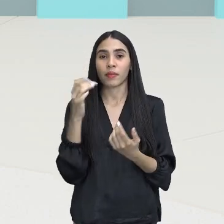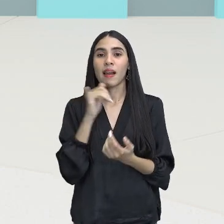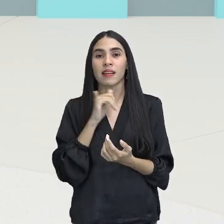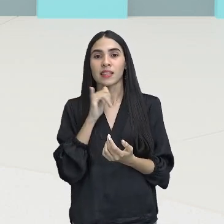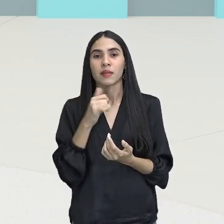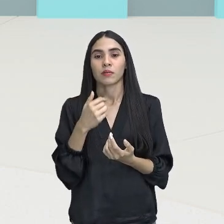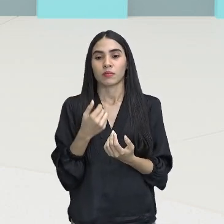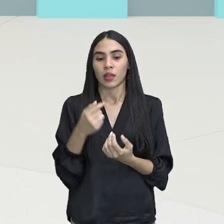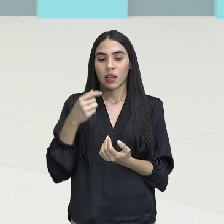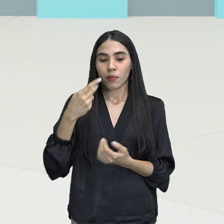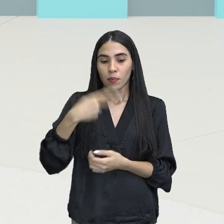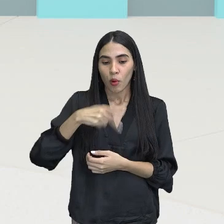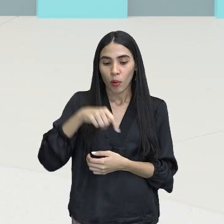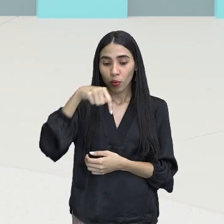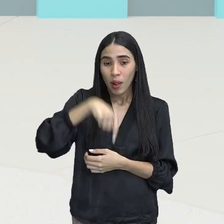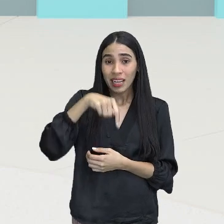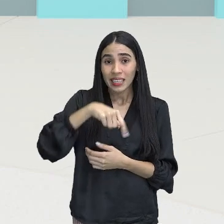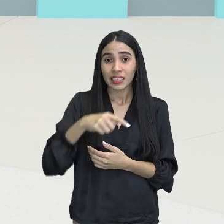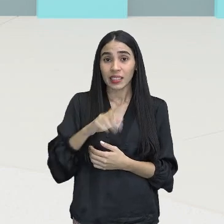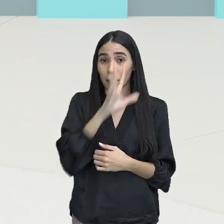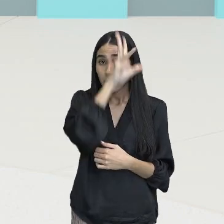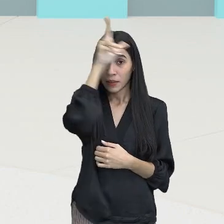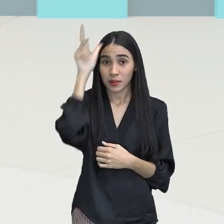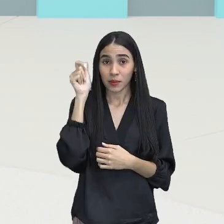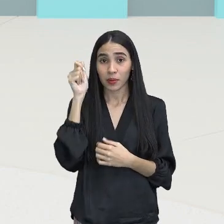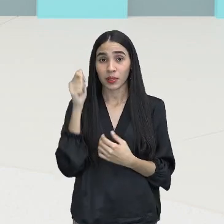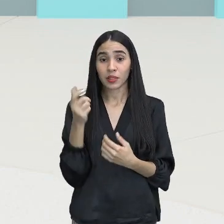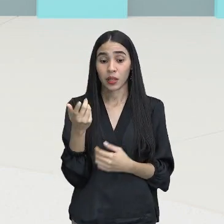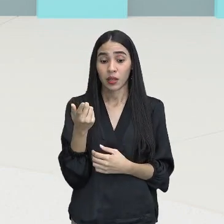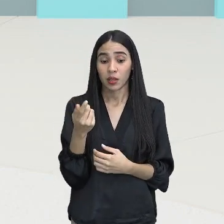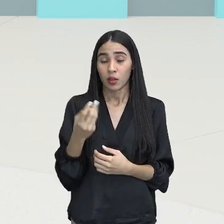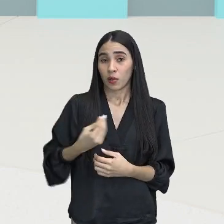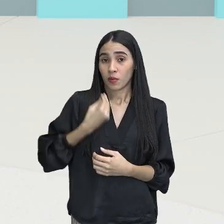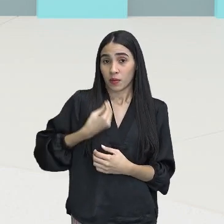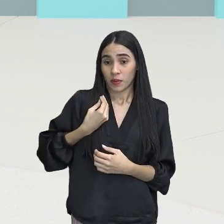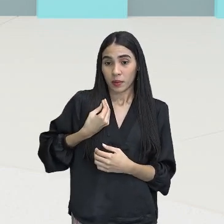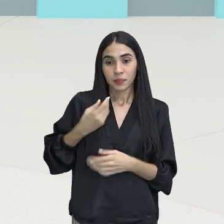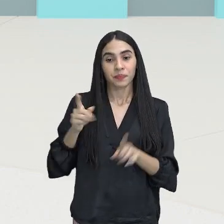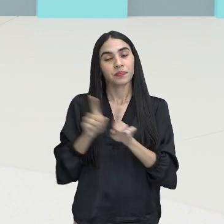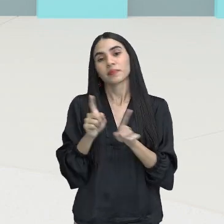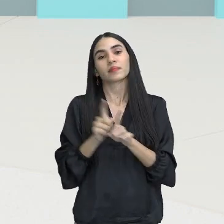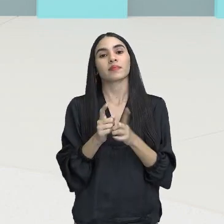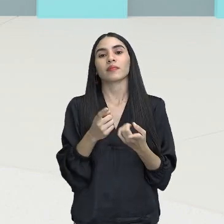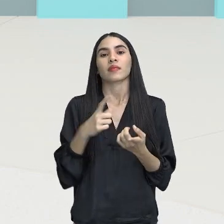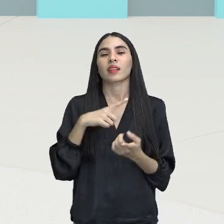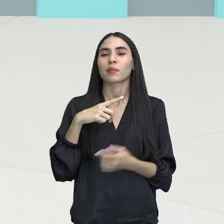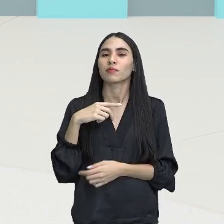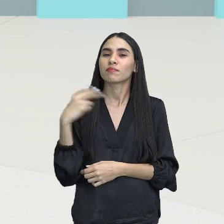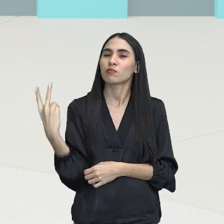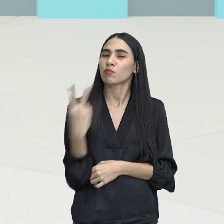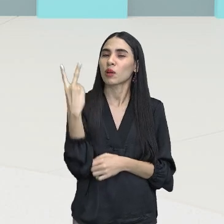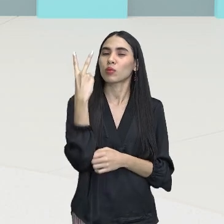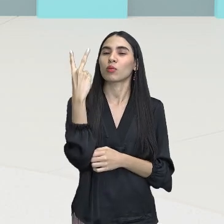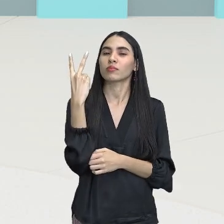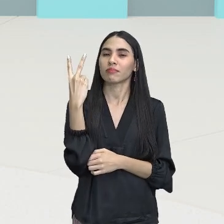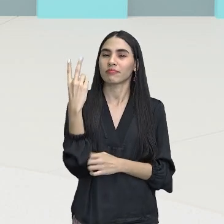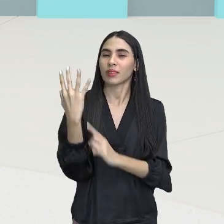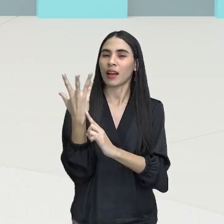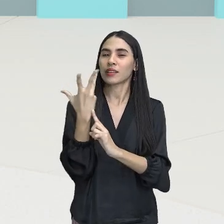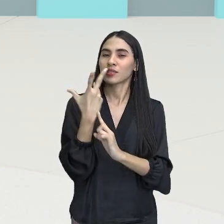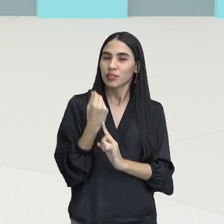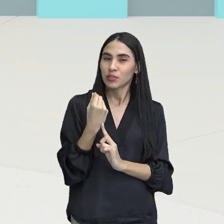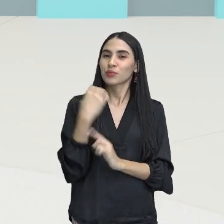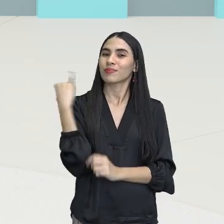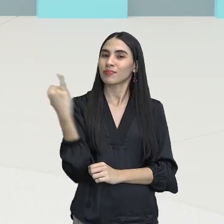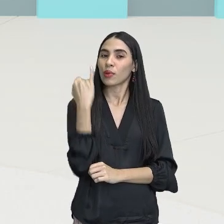que é produzido no âmbito local onde vivemos, também somos muito ricos artisticamente. Olha